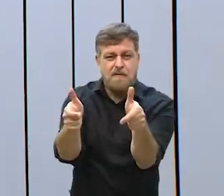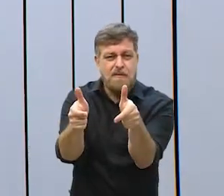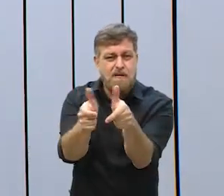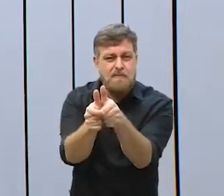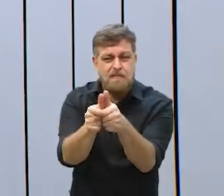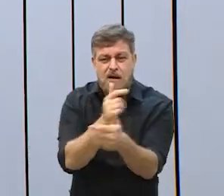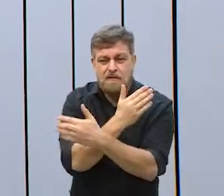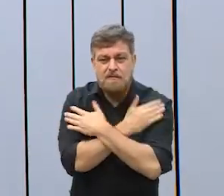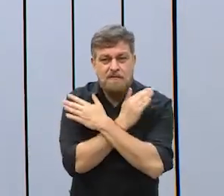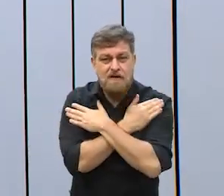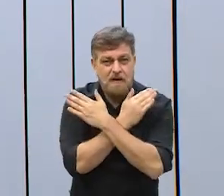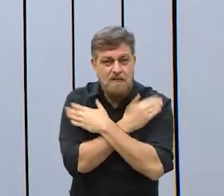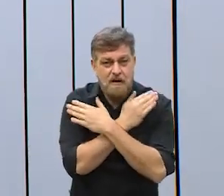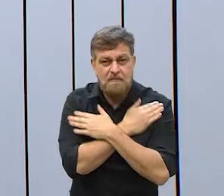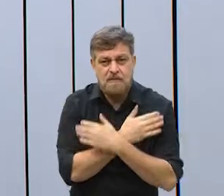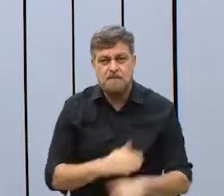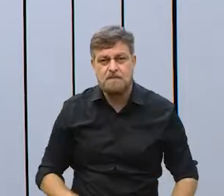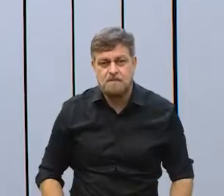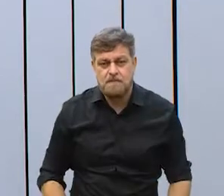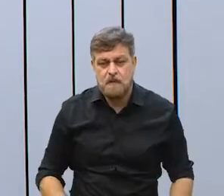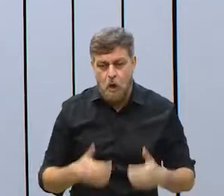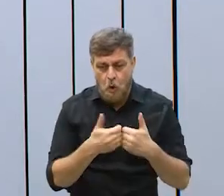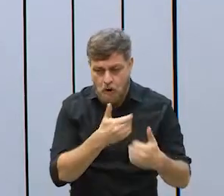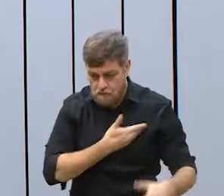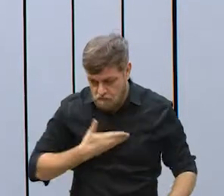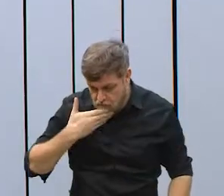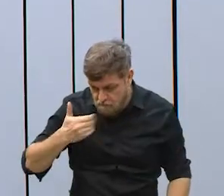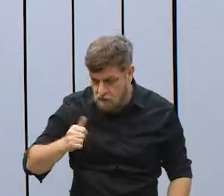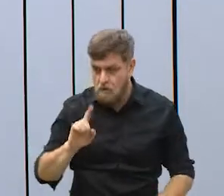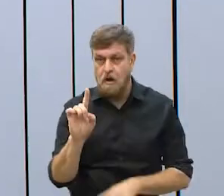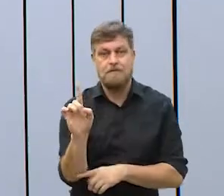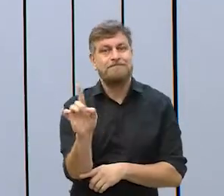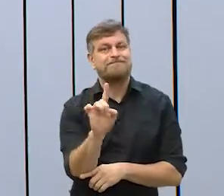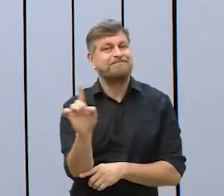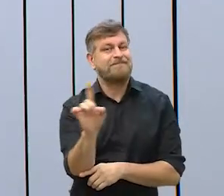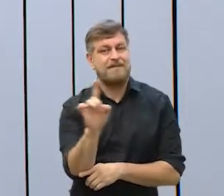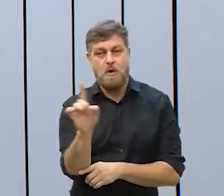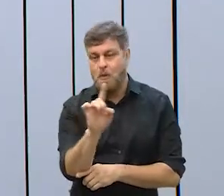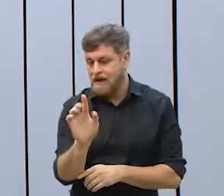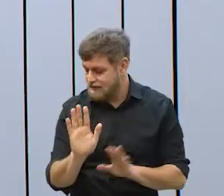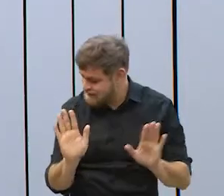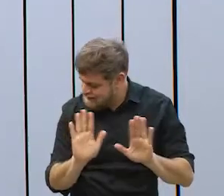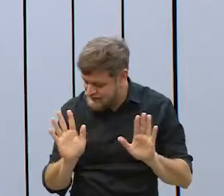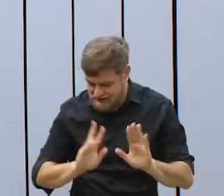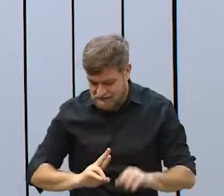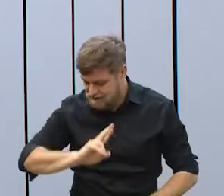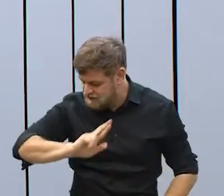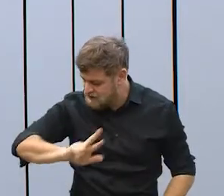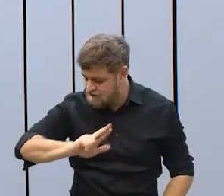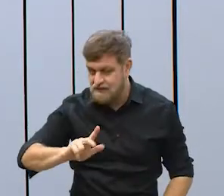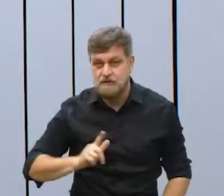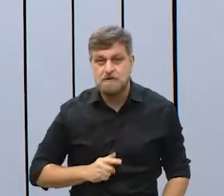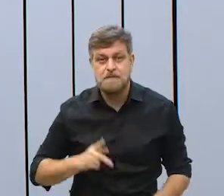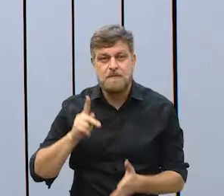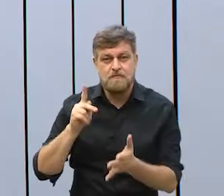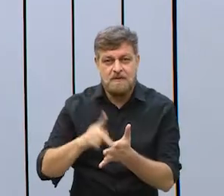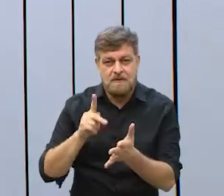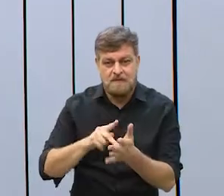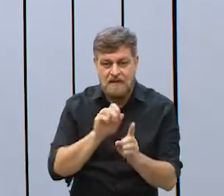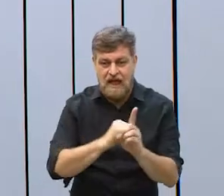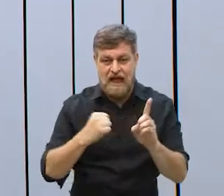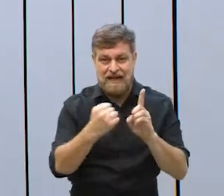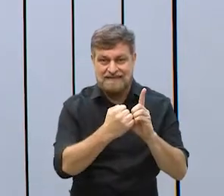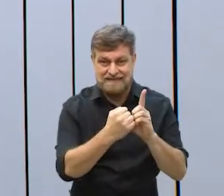procura. Aí você fala, pô, Igor, então o transporte melhorou? Não é que o transporte público melhorou, é que, na verdade, a